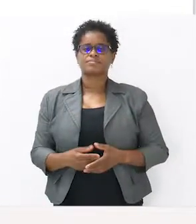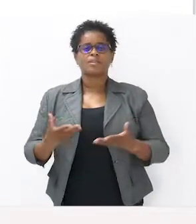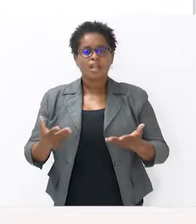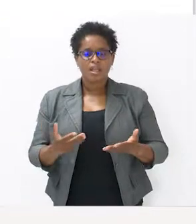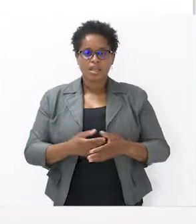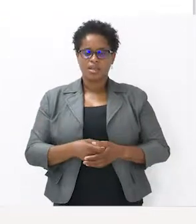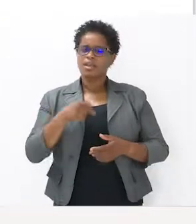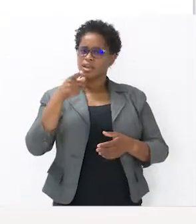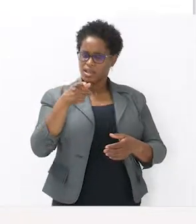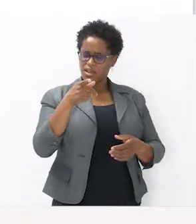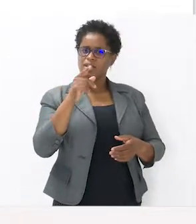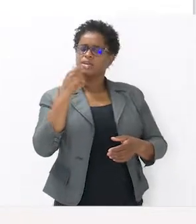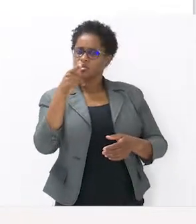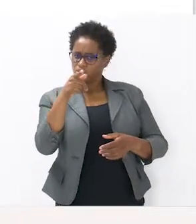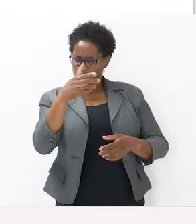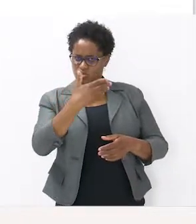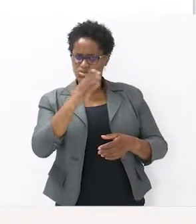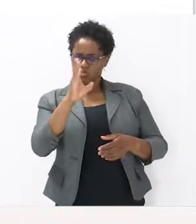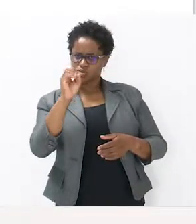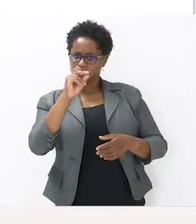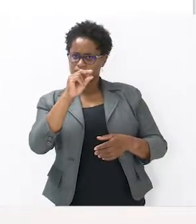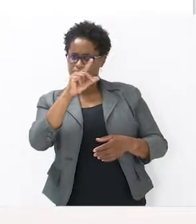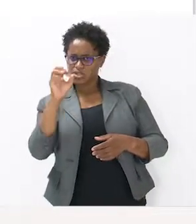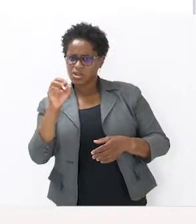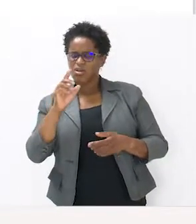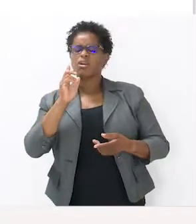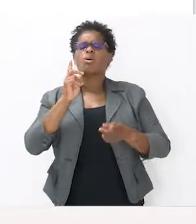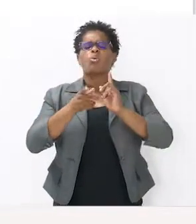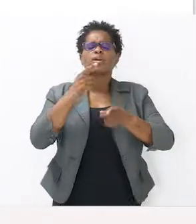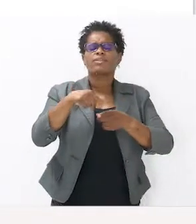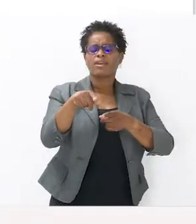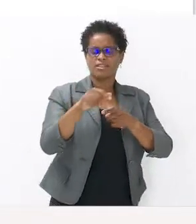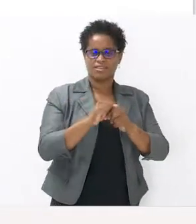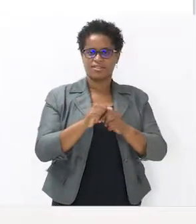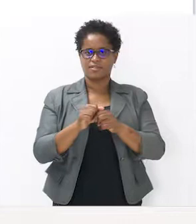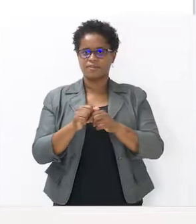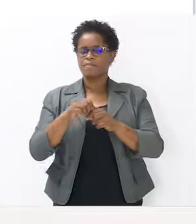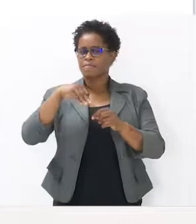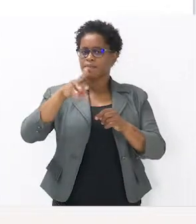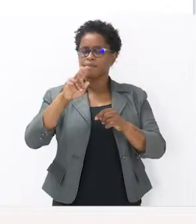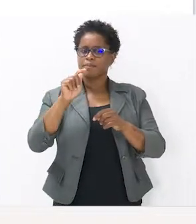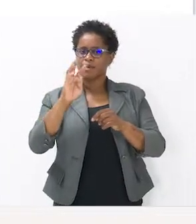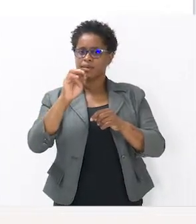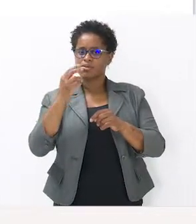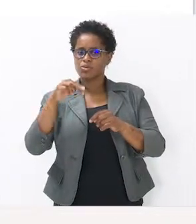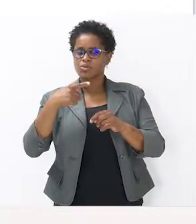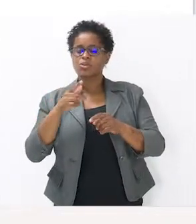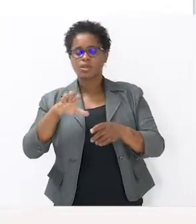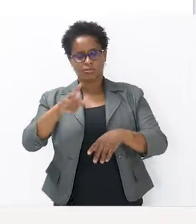Ah, és tu, João. Que trazes aí? Um presunto que o meu patrão lhe manda.